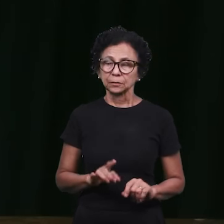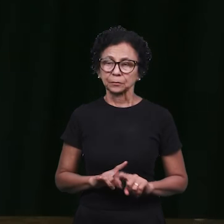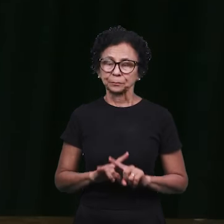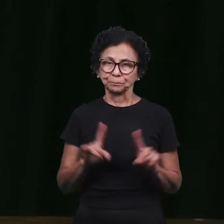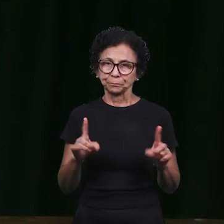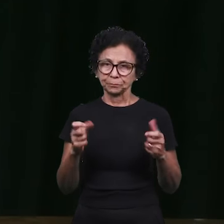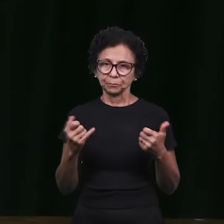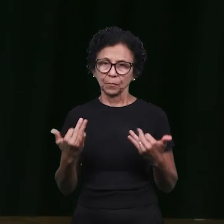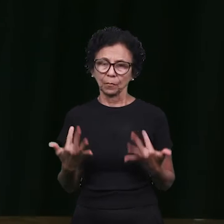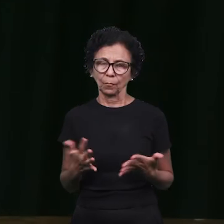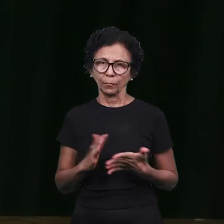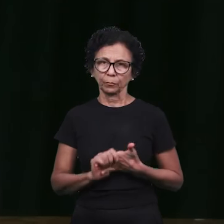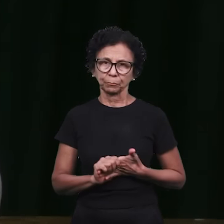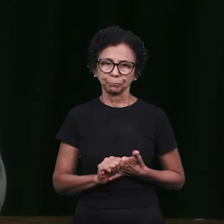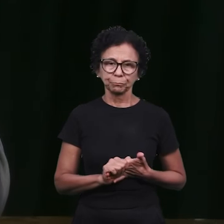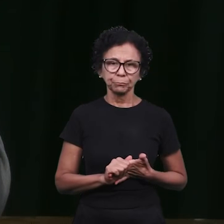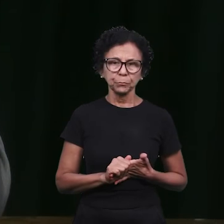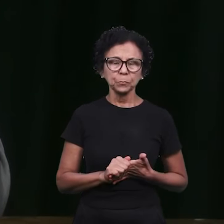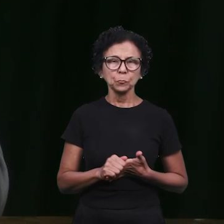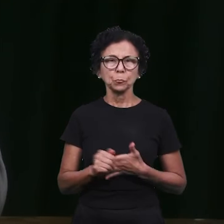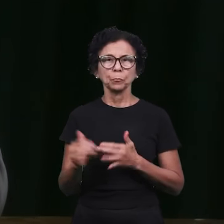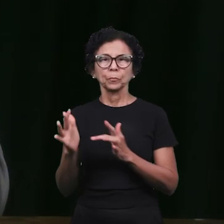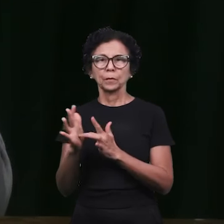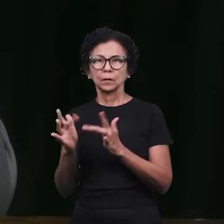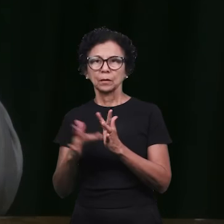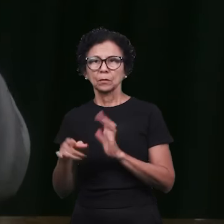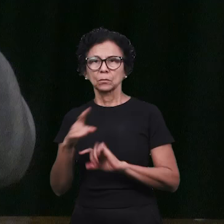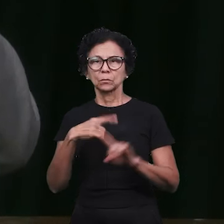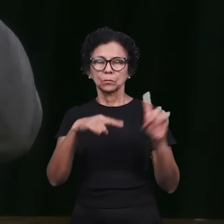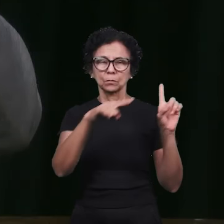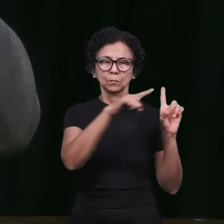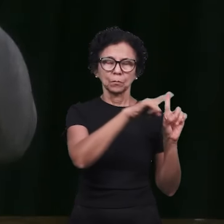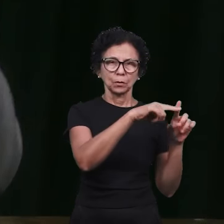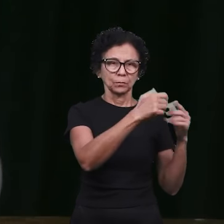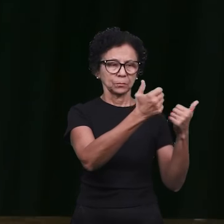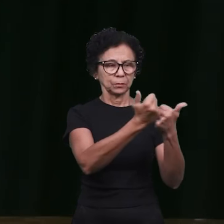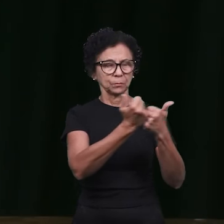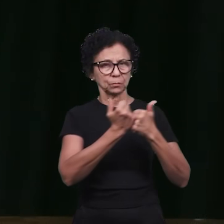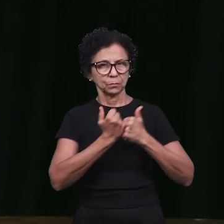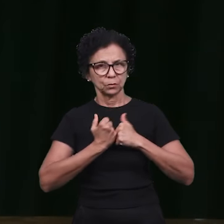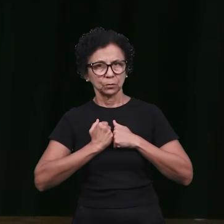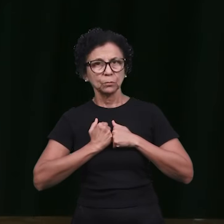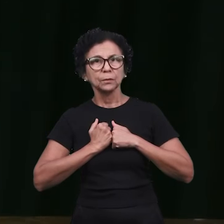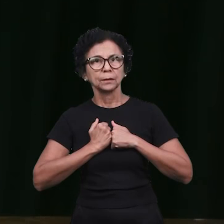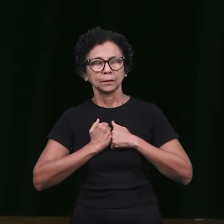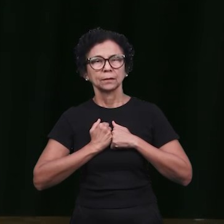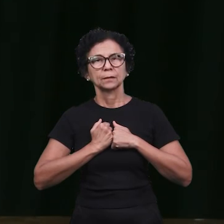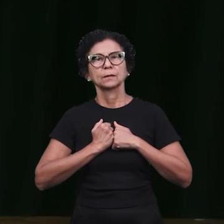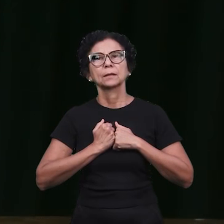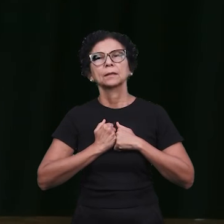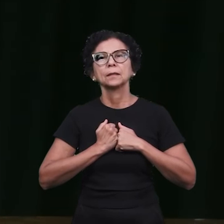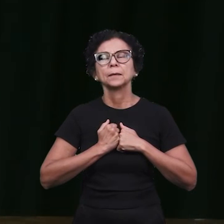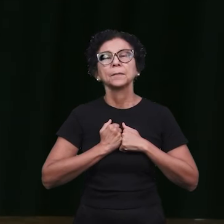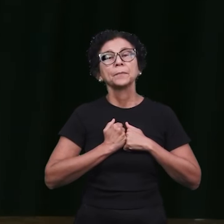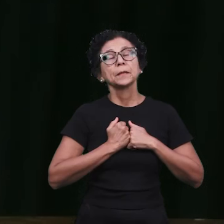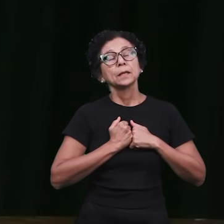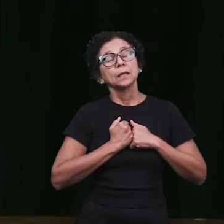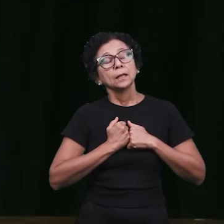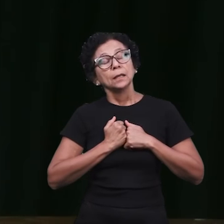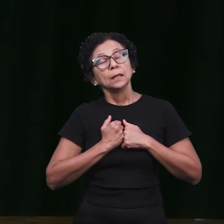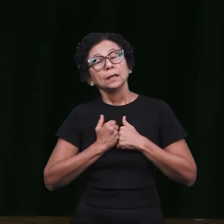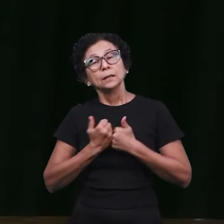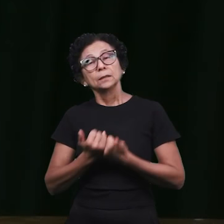comunhão. Quer dizer, é a nossa união com o Pai. E para ter união com o